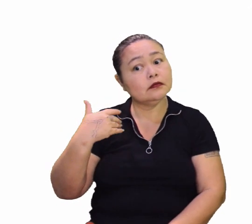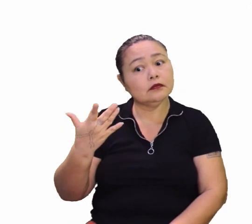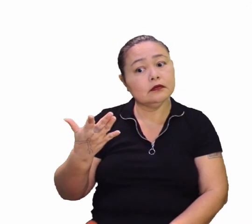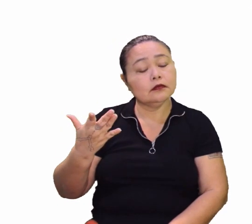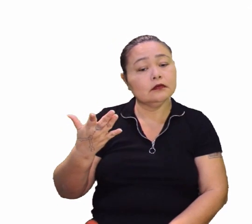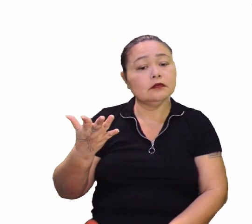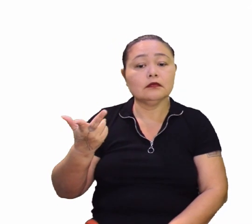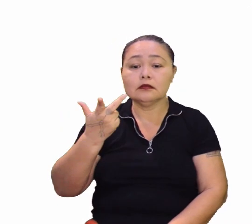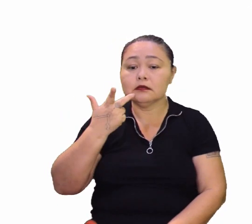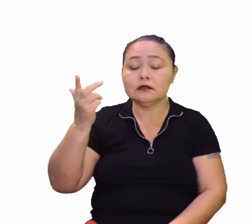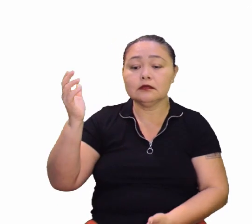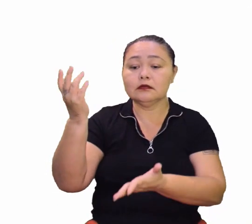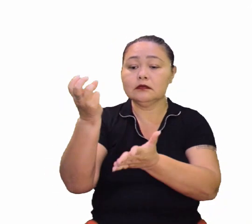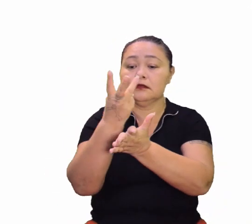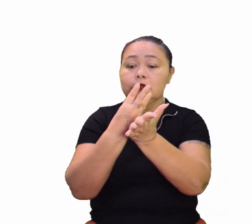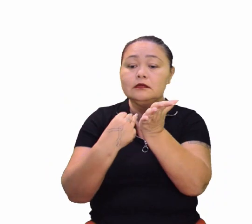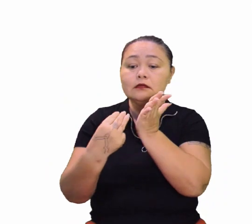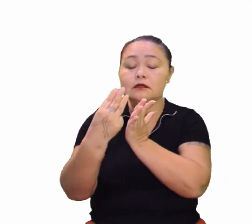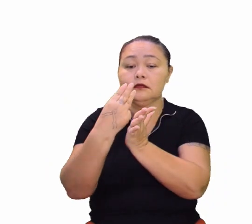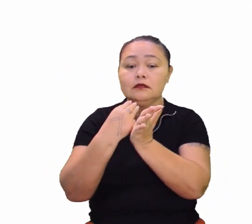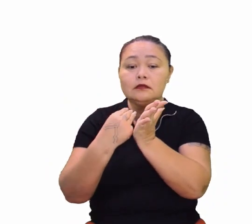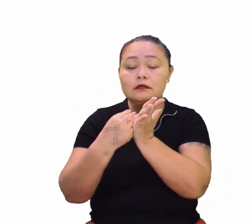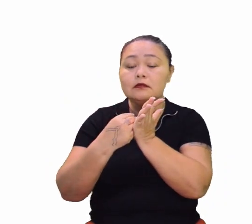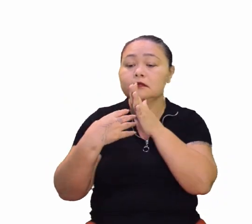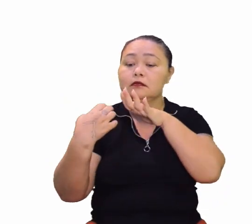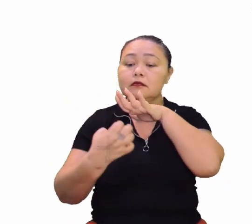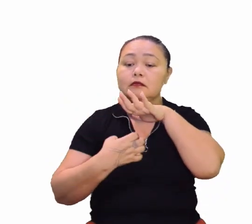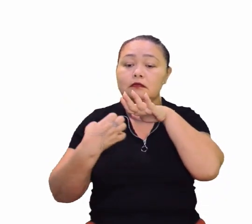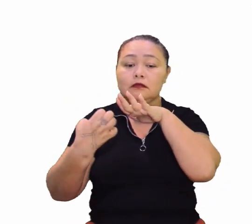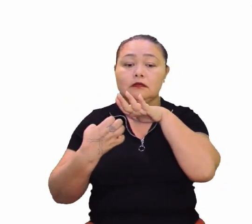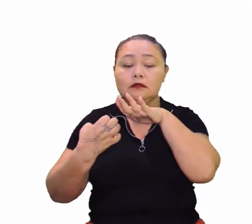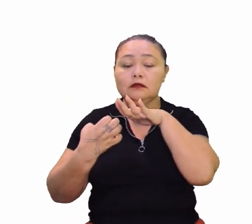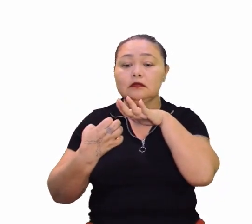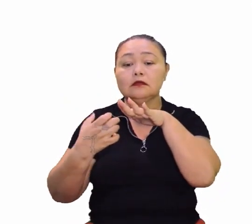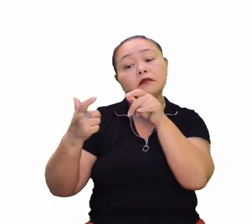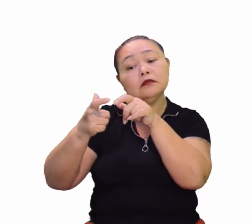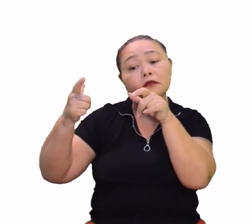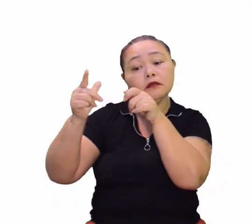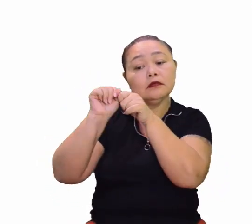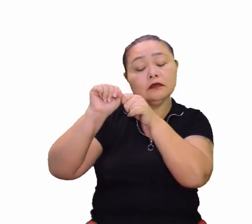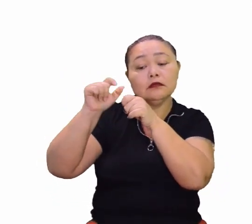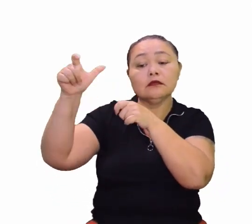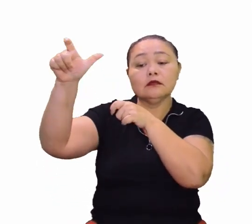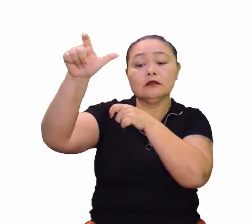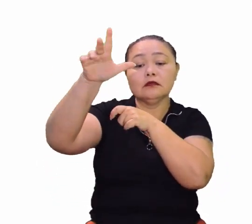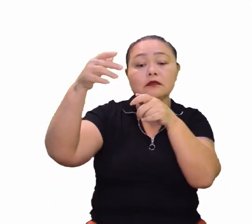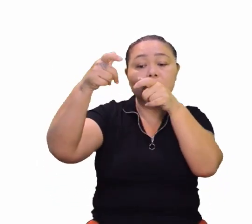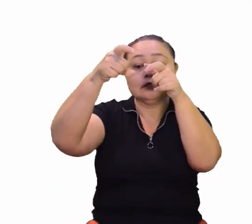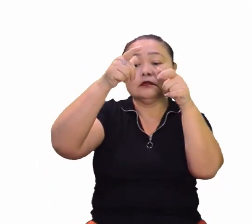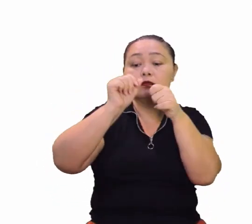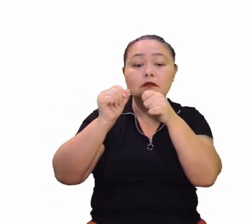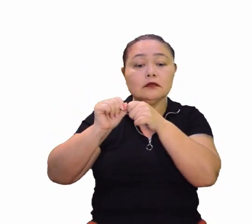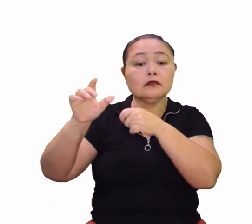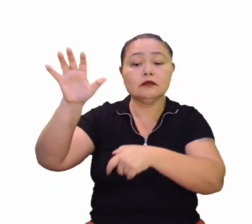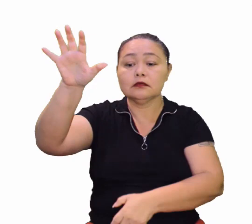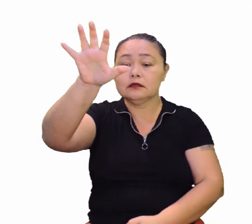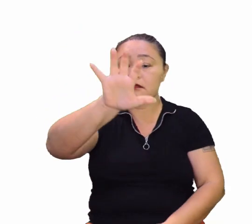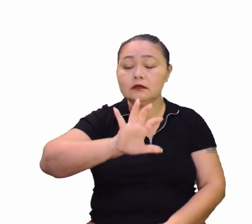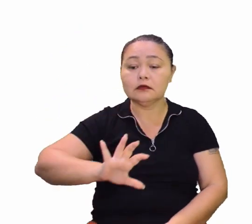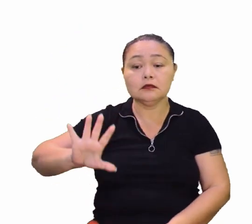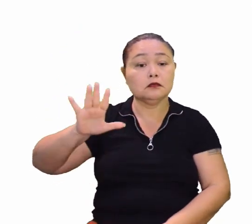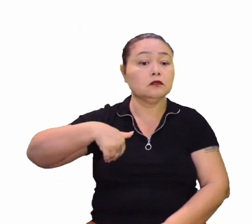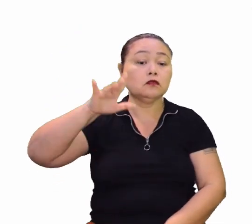Então, como eu coloquei aqui, né, o mapa de indústrias ia realmente cair. Ó. Olha só a região altamente industrializada aqui,